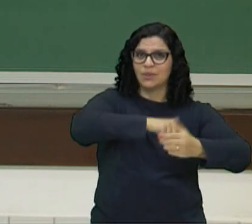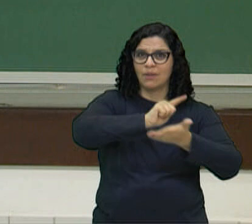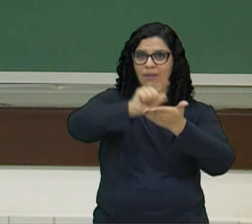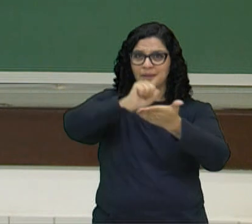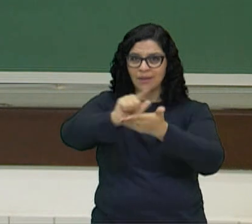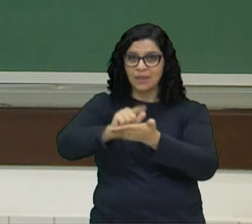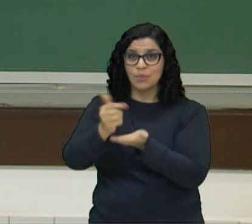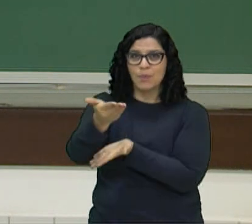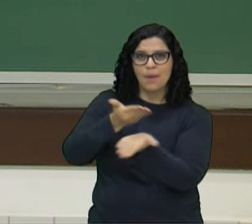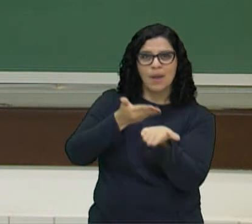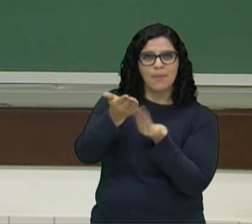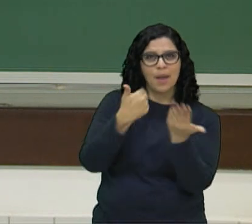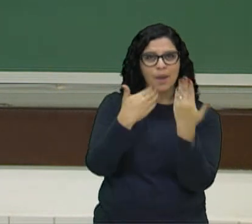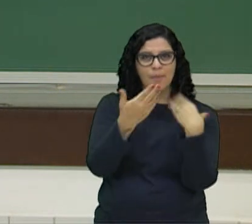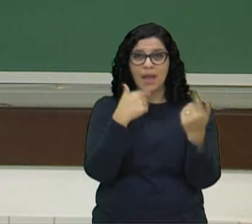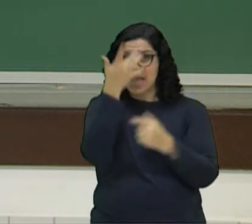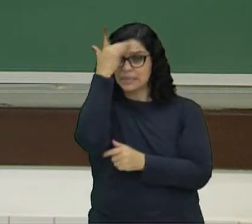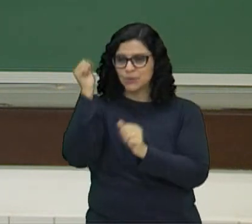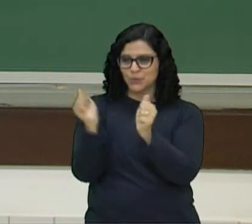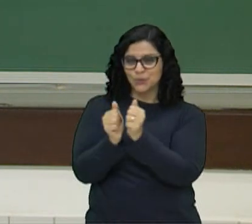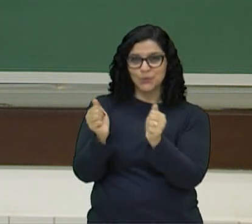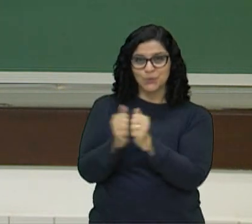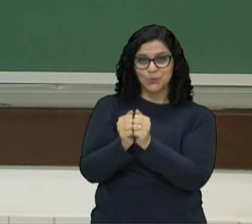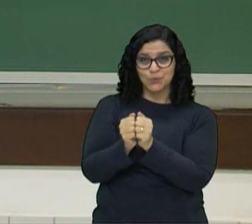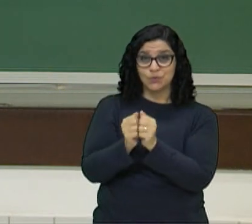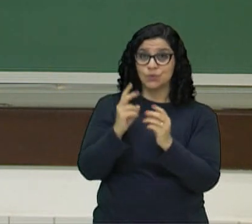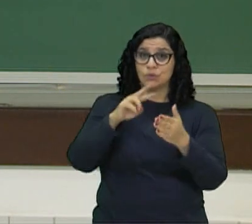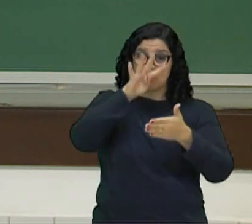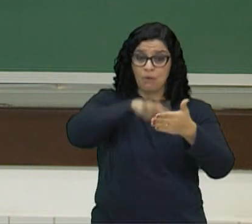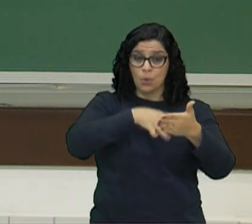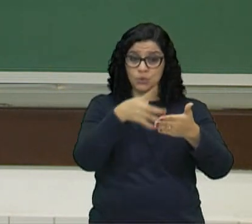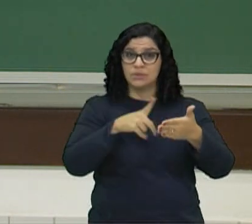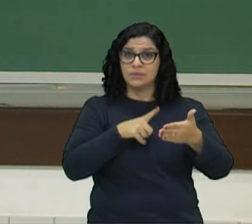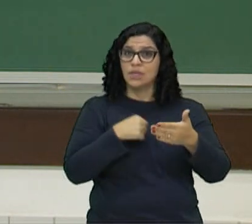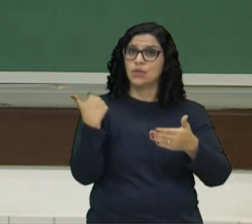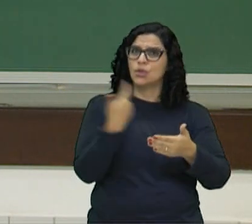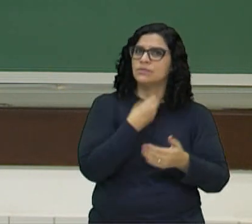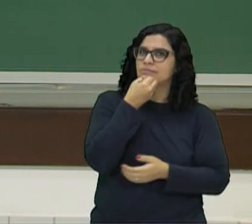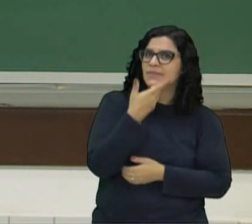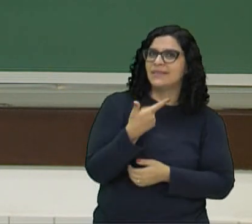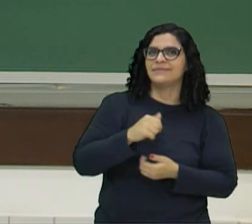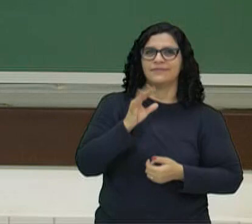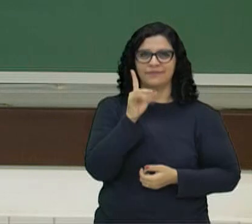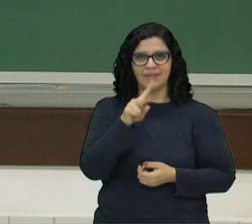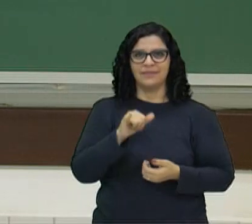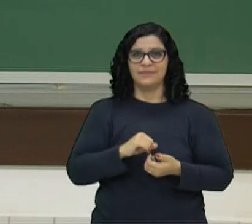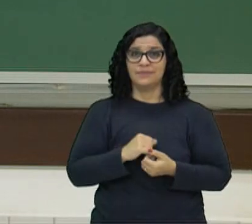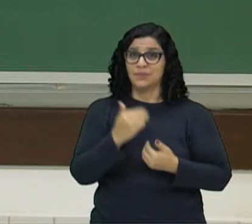limpe, converse com quem está ao seu lado. Mantenha uma rotina e ficaremos todos muito bem.